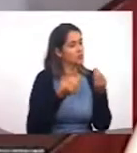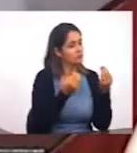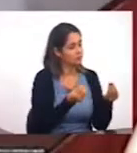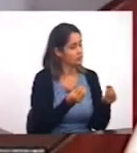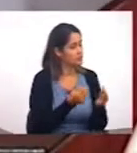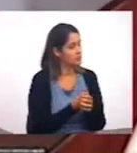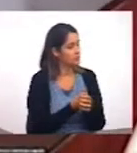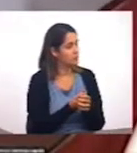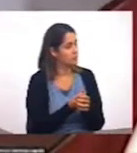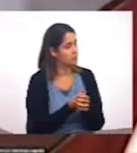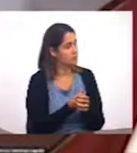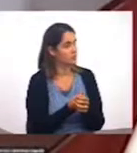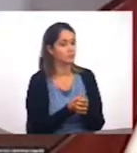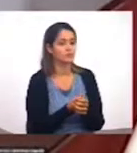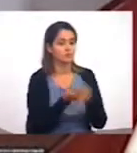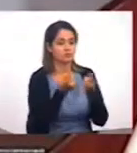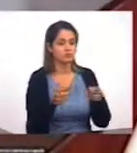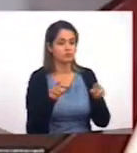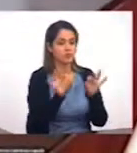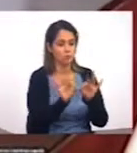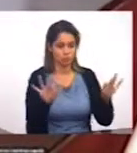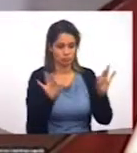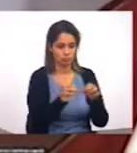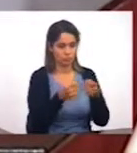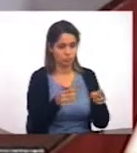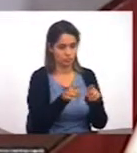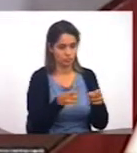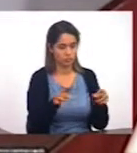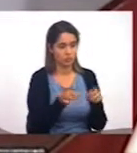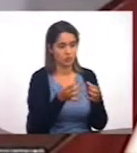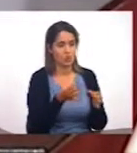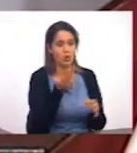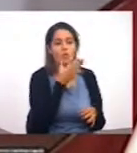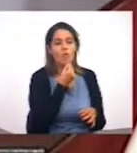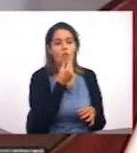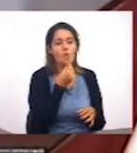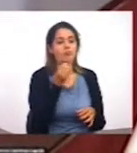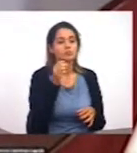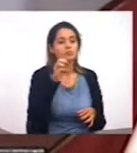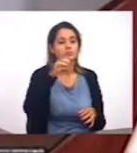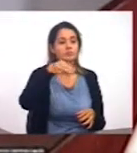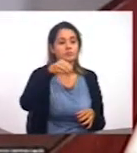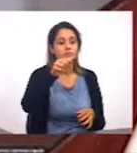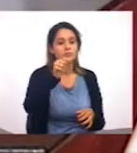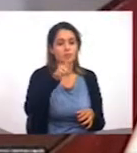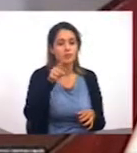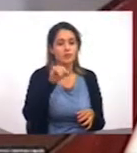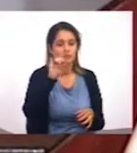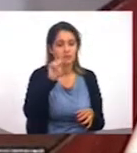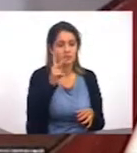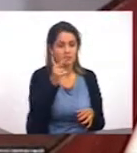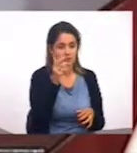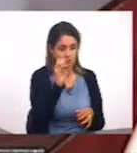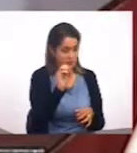Maestro Mazinho é o regente dessa orquestra, que reúne, na realidade, três orquestrinhas,